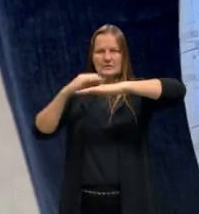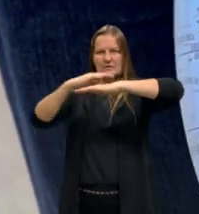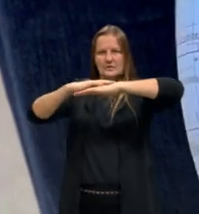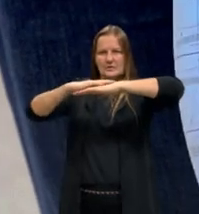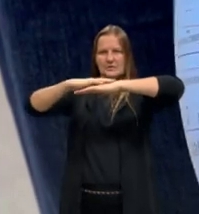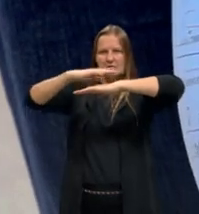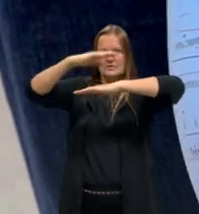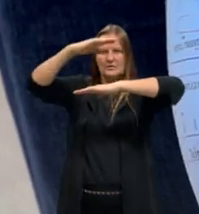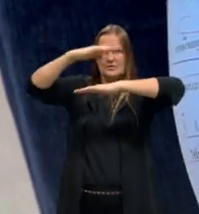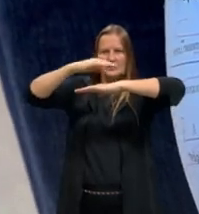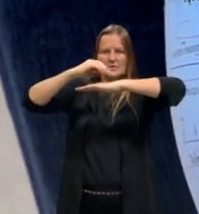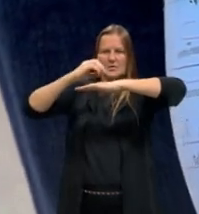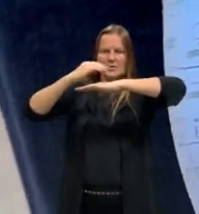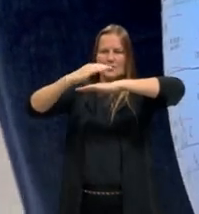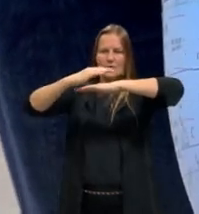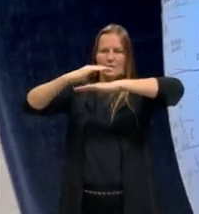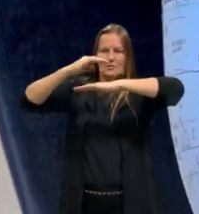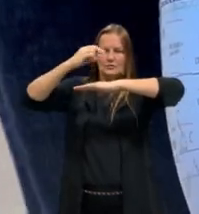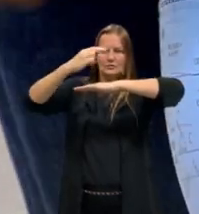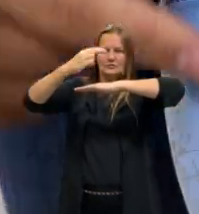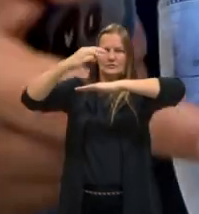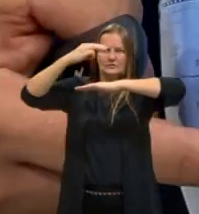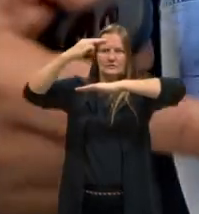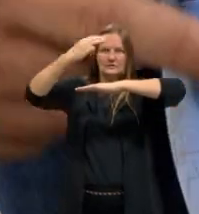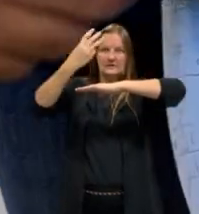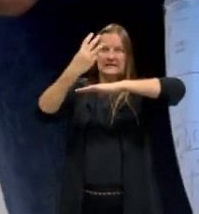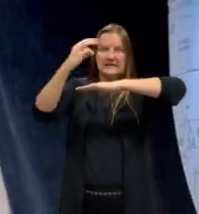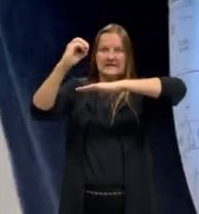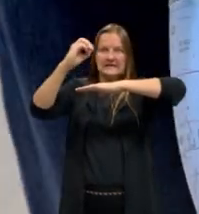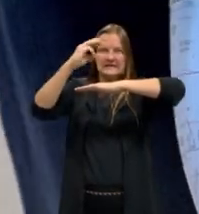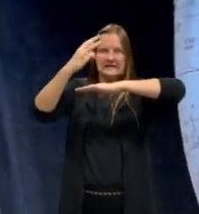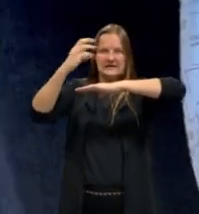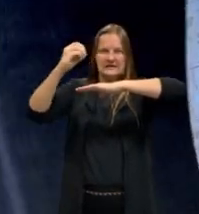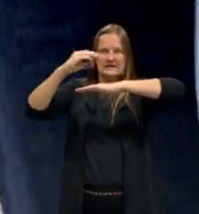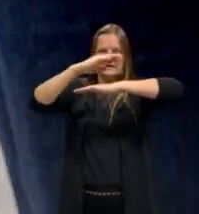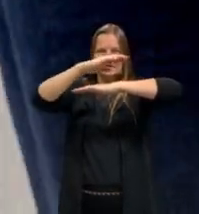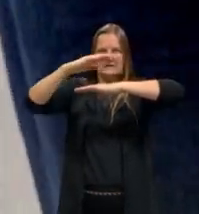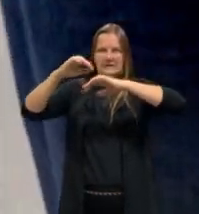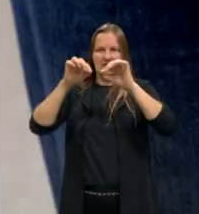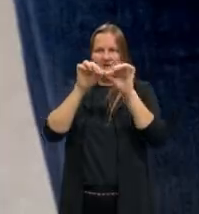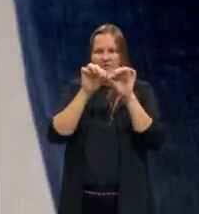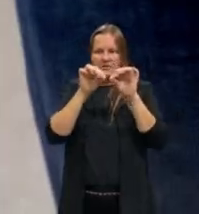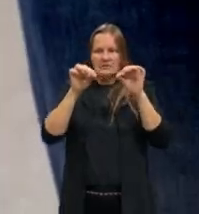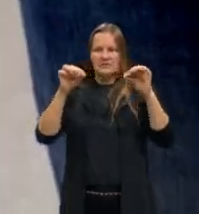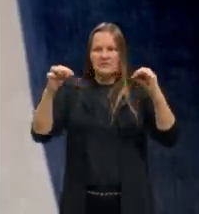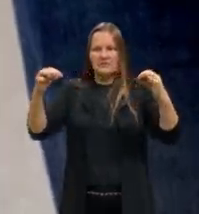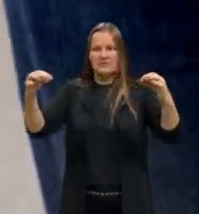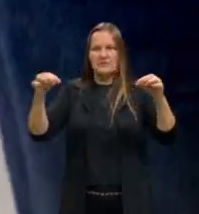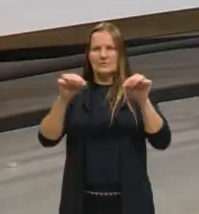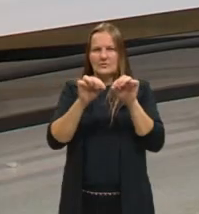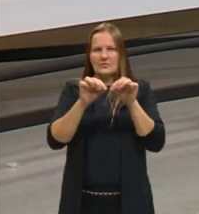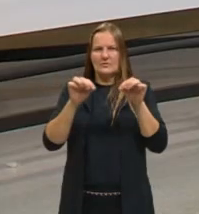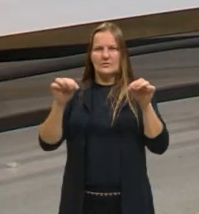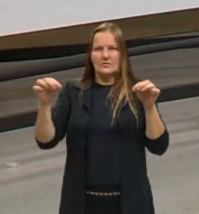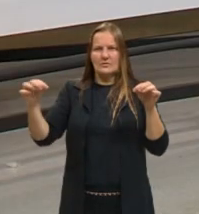30 vamos ver aqui nessa Longitude aqui vamos ver qual que é essa Longitude